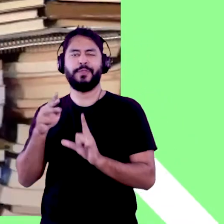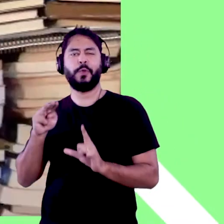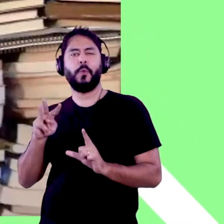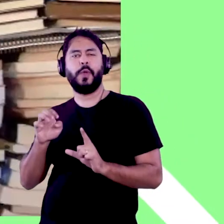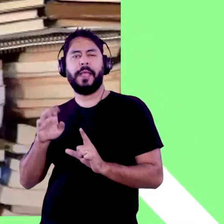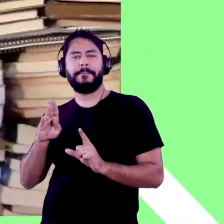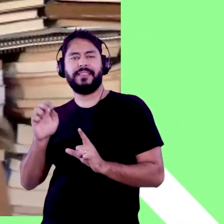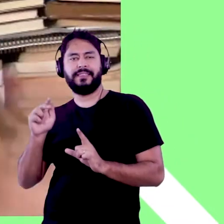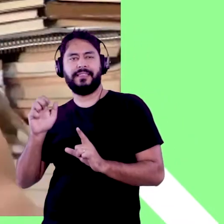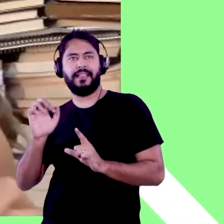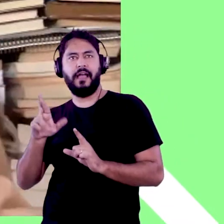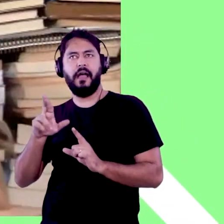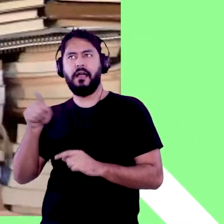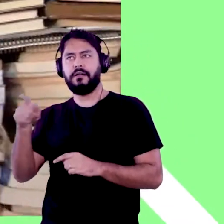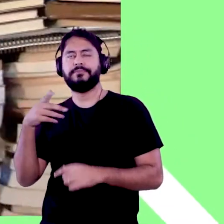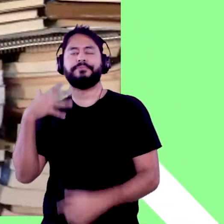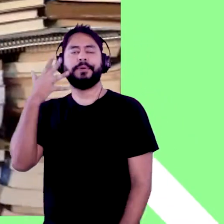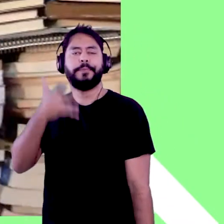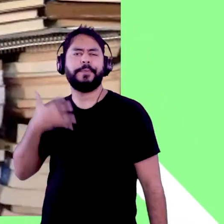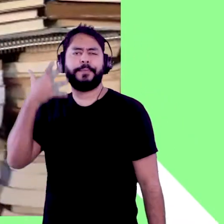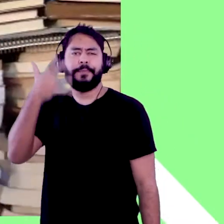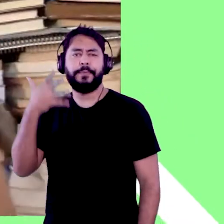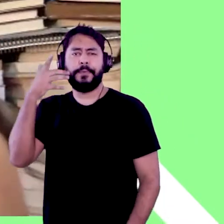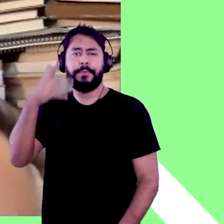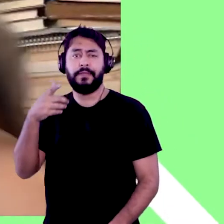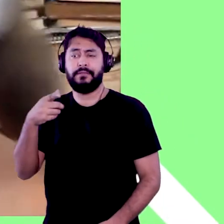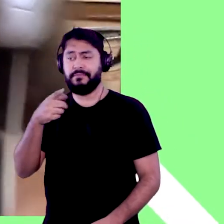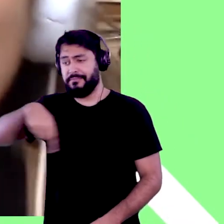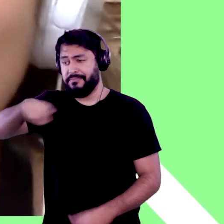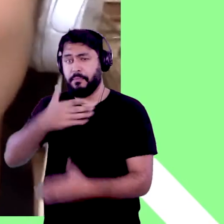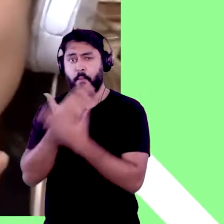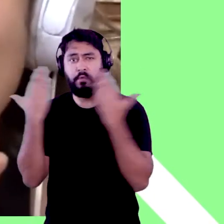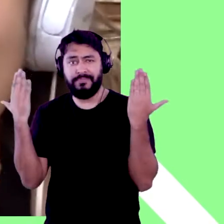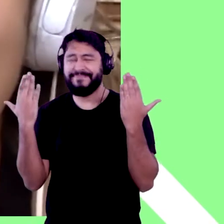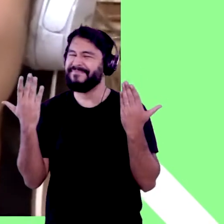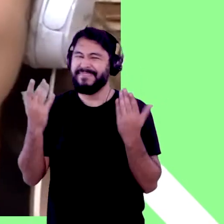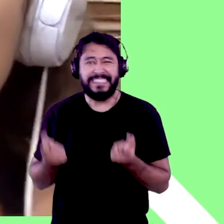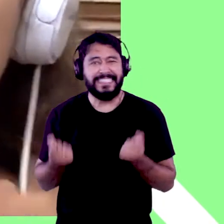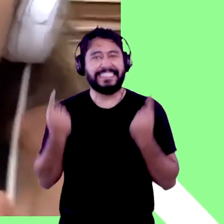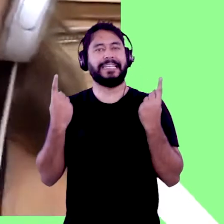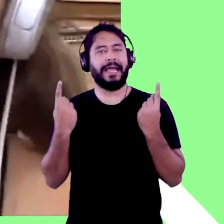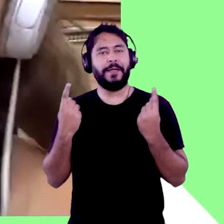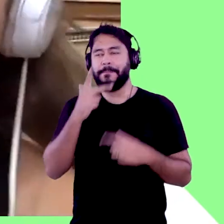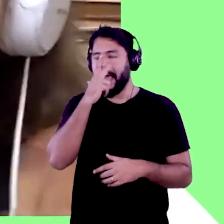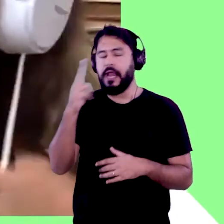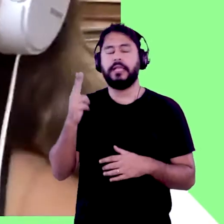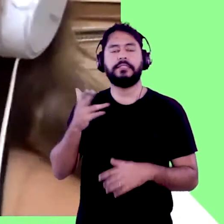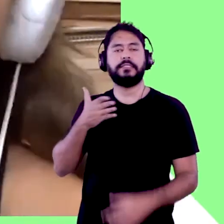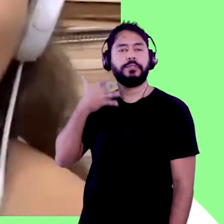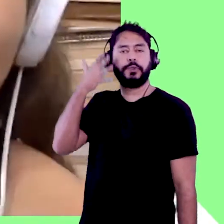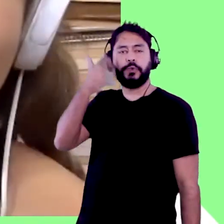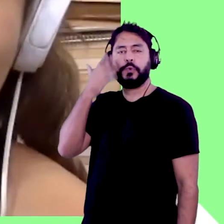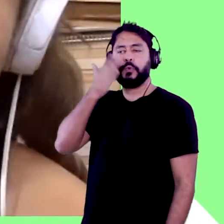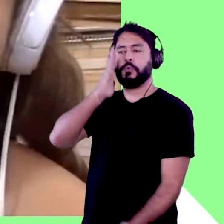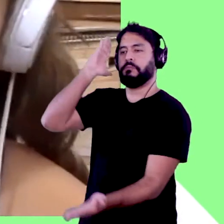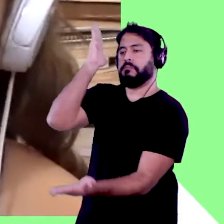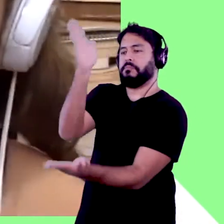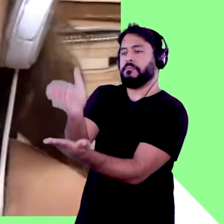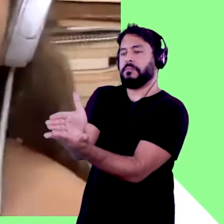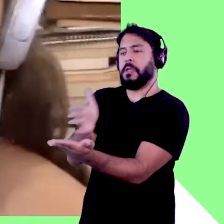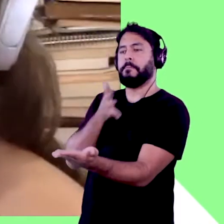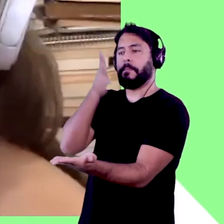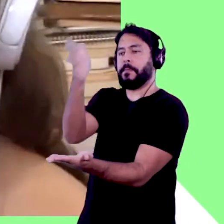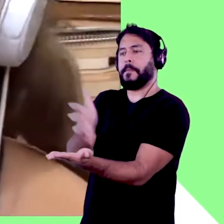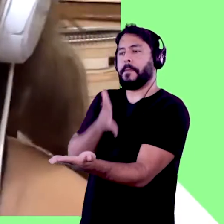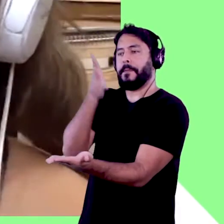nós falando aqui desse lado, é estranho, né, fica esse discurso unilateral, que é o que a gente